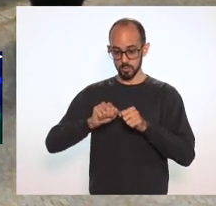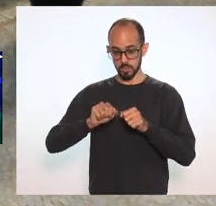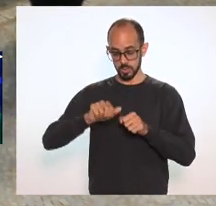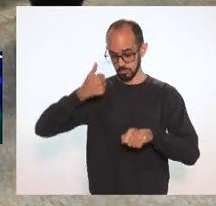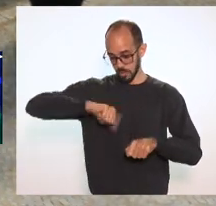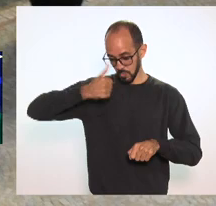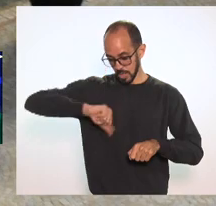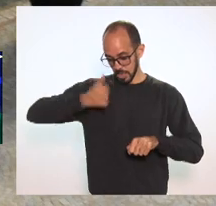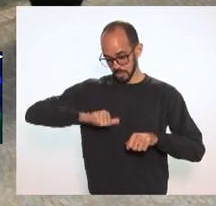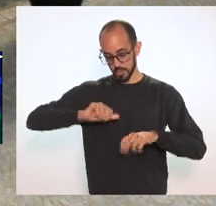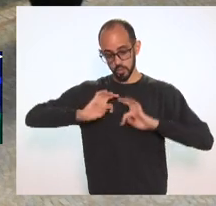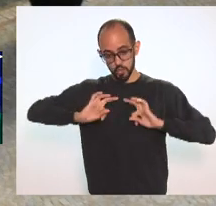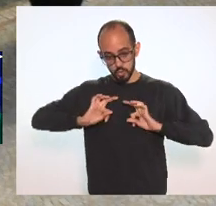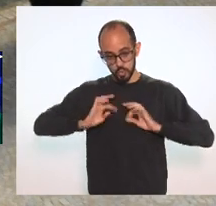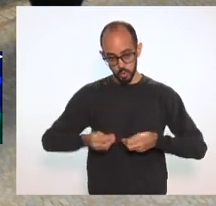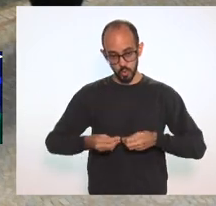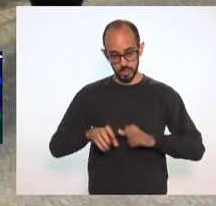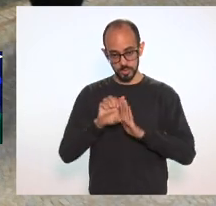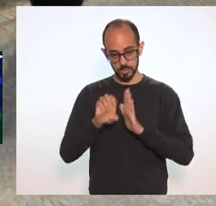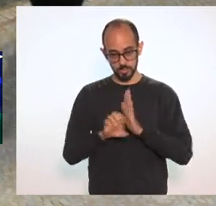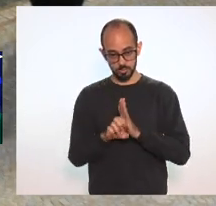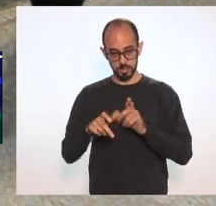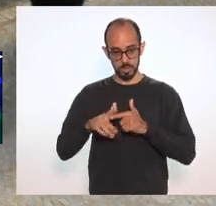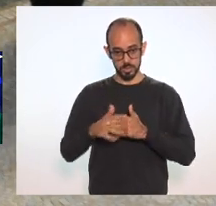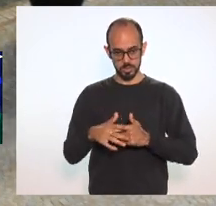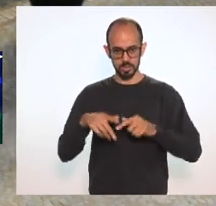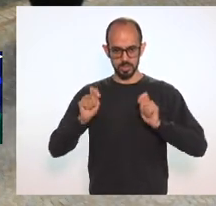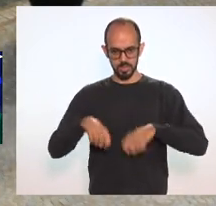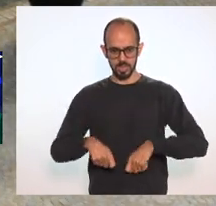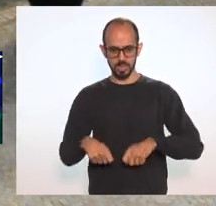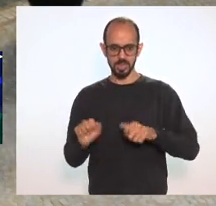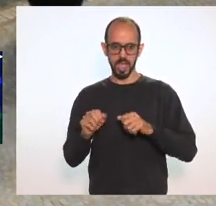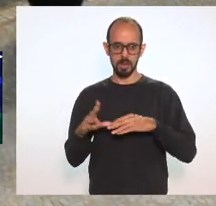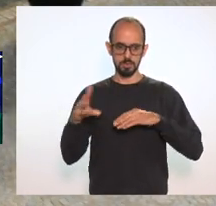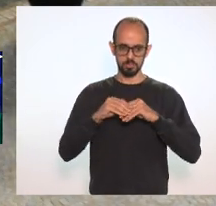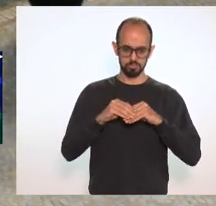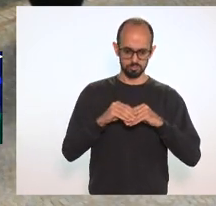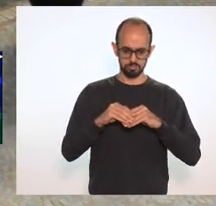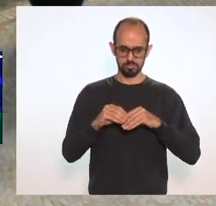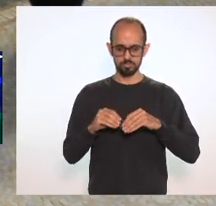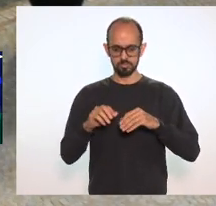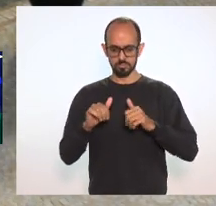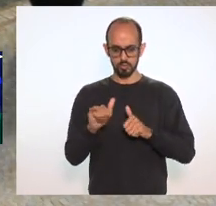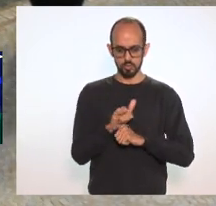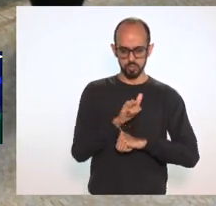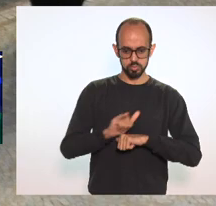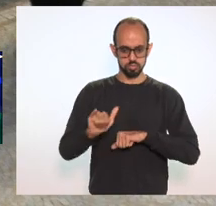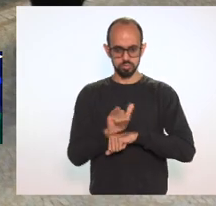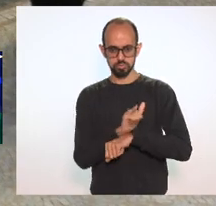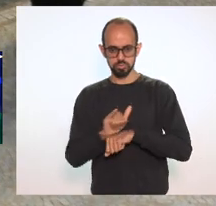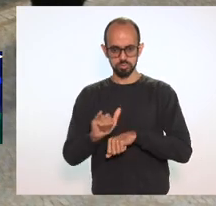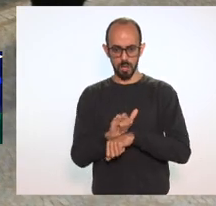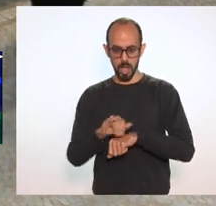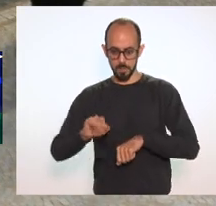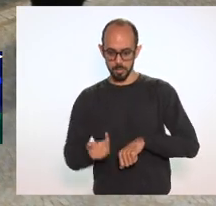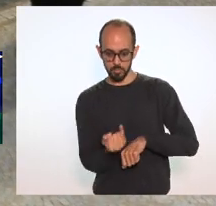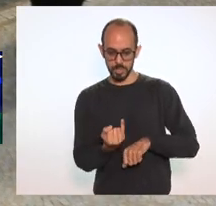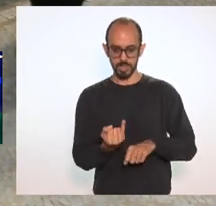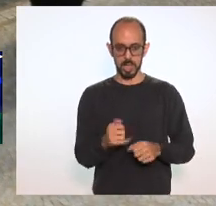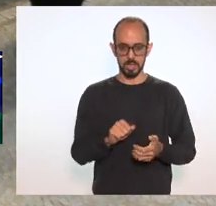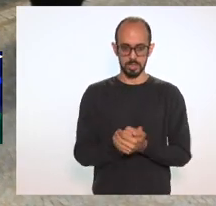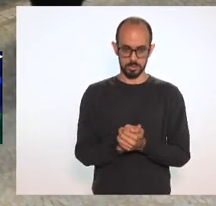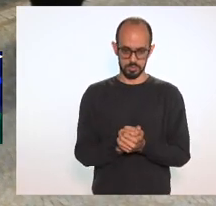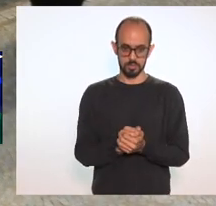das emendas daquelas que podiam se transformar em Aguti nativas subemendas que poderiam ser aproveitadas